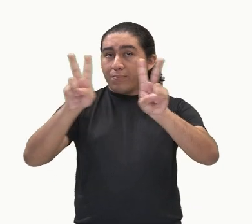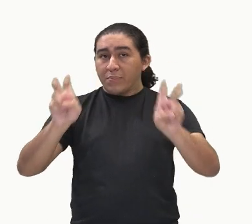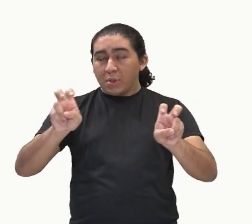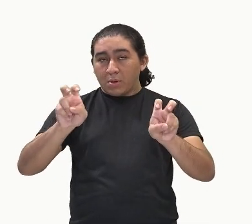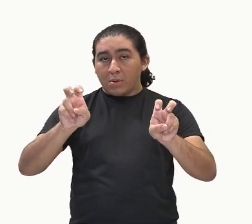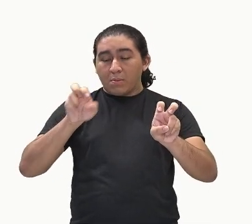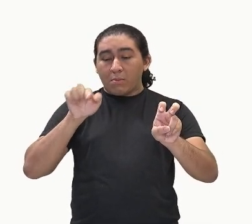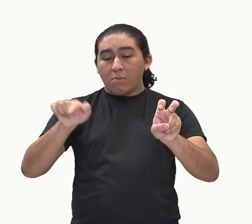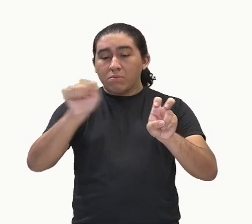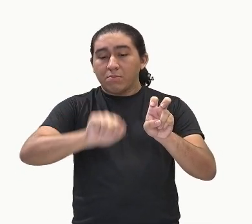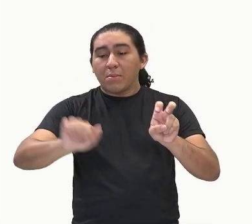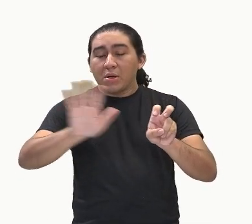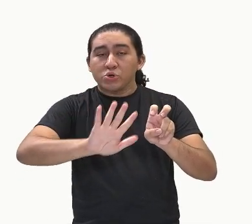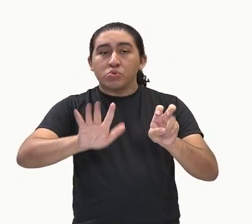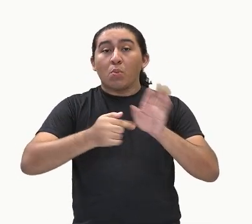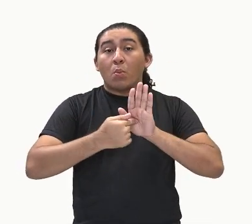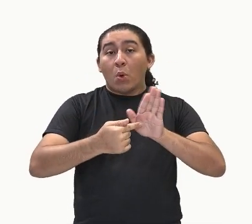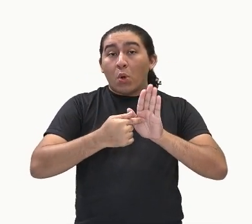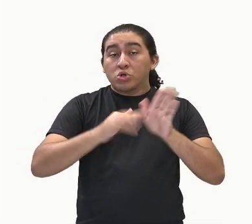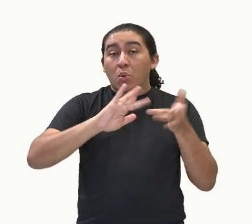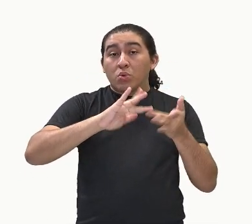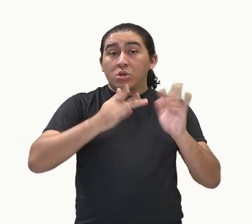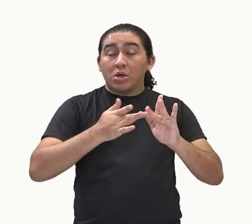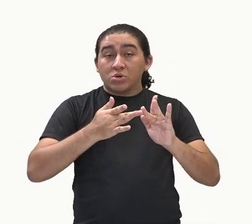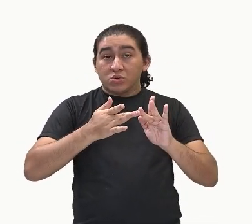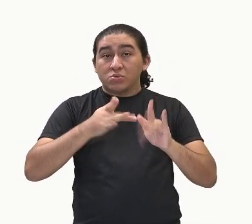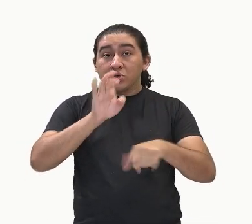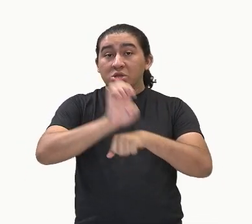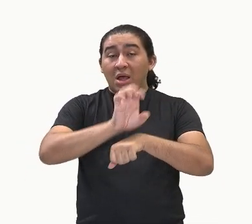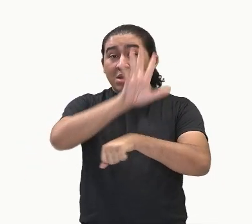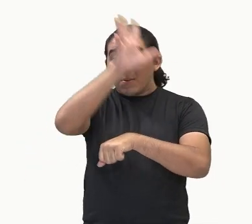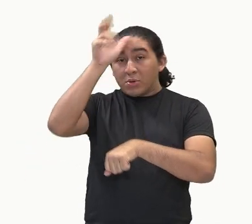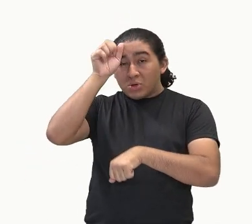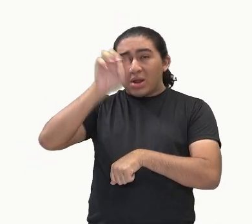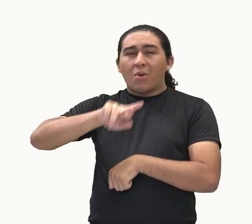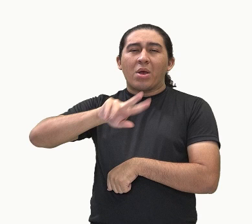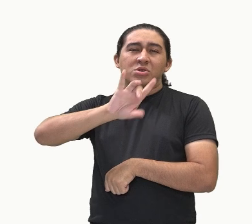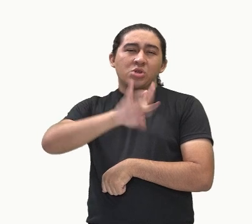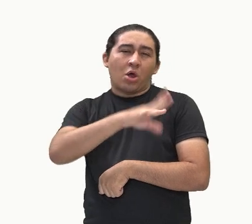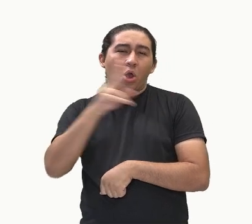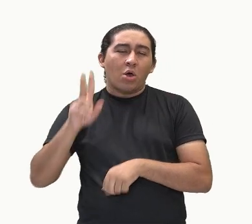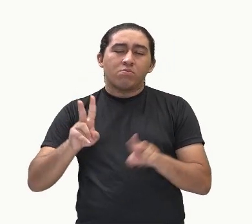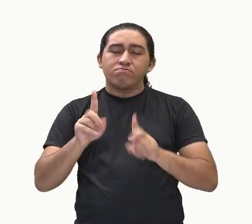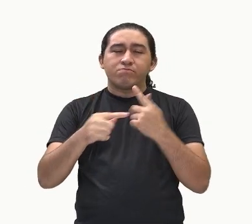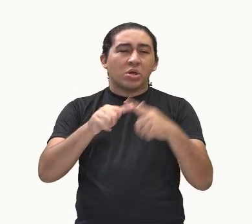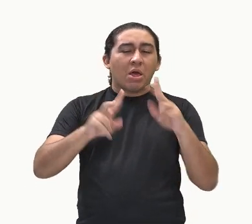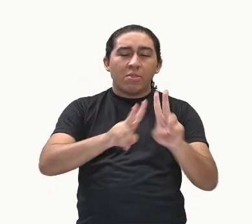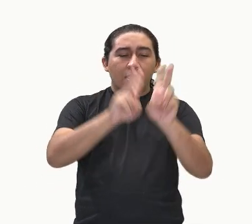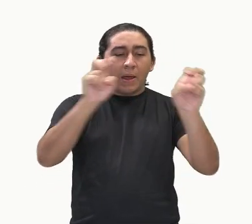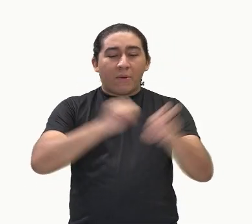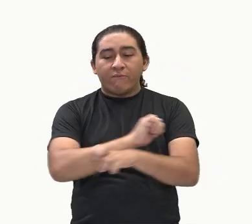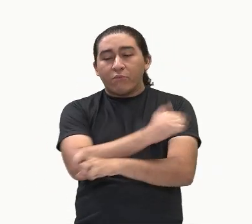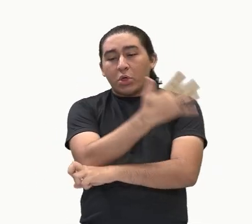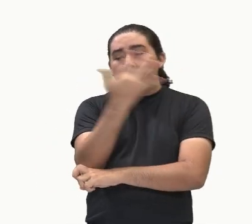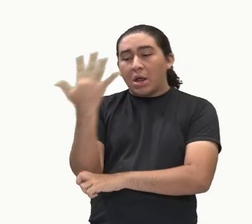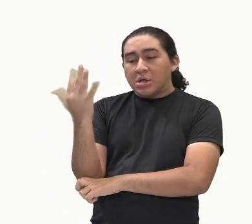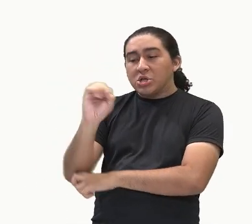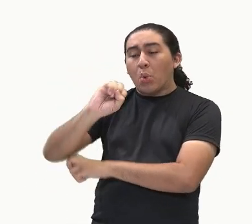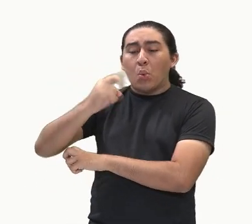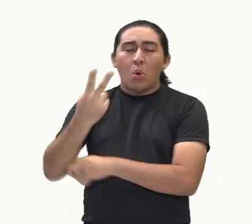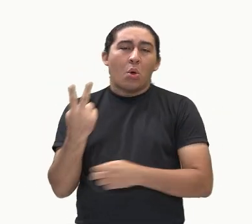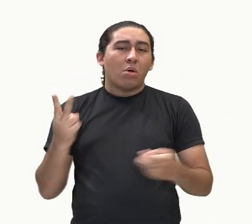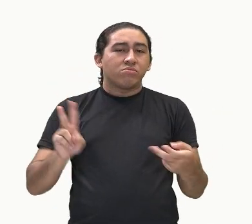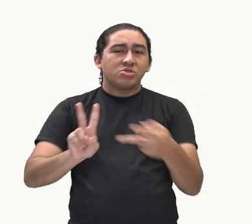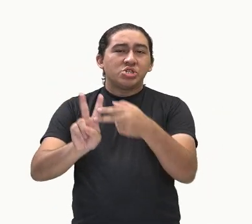trazendo esse contexto amazônico, não é só porque está enaltecendo a floresta, ou porque está enaltecendo o indígena, ou